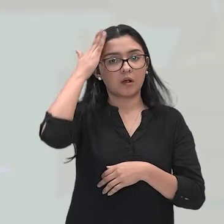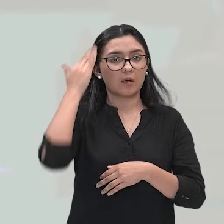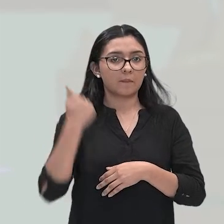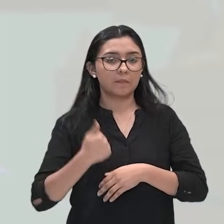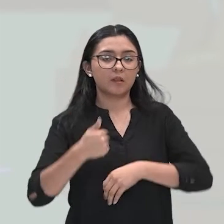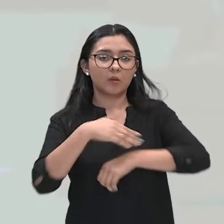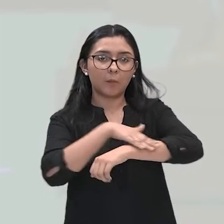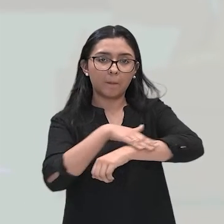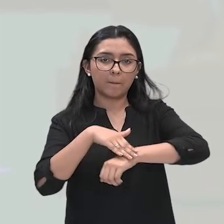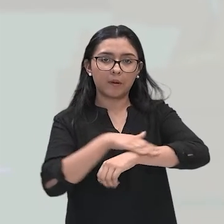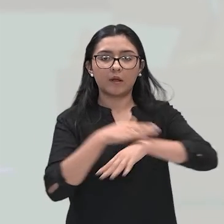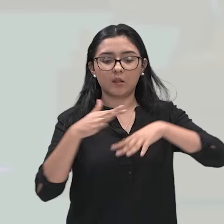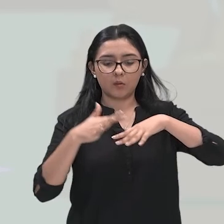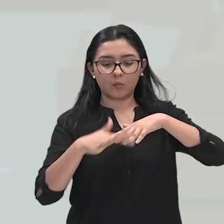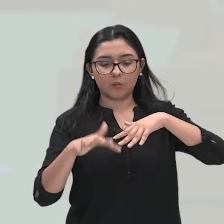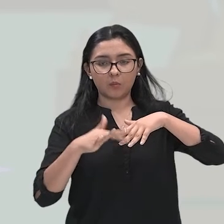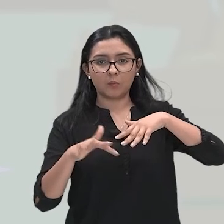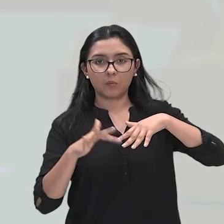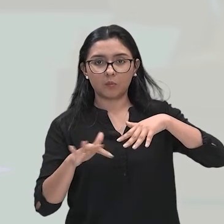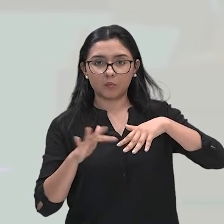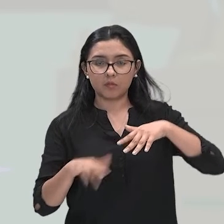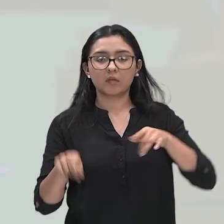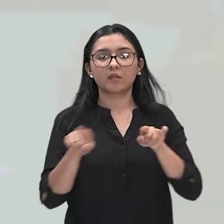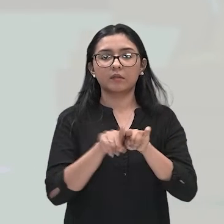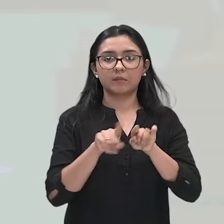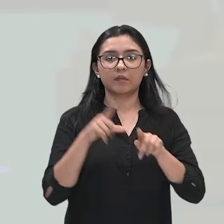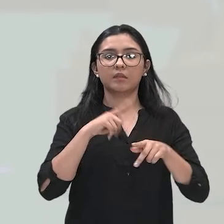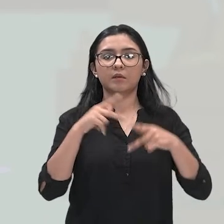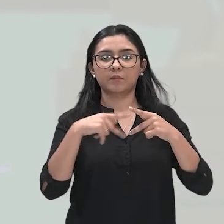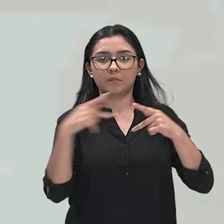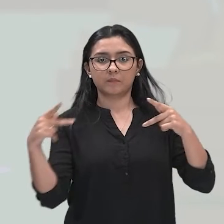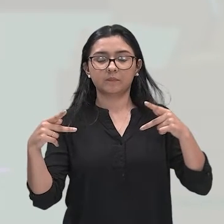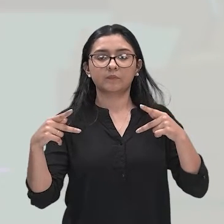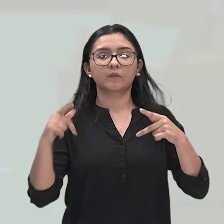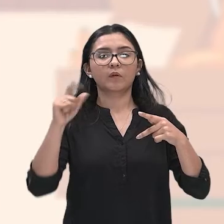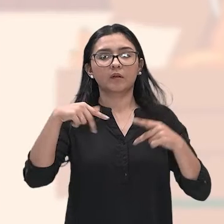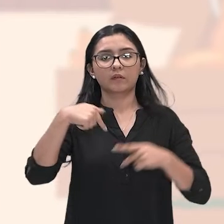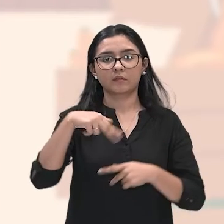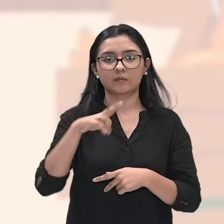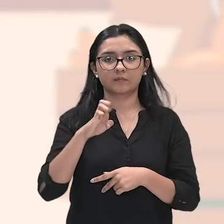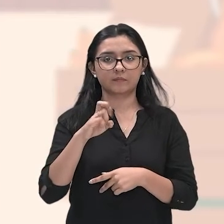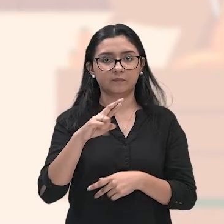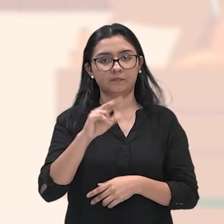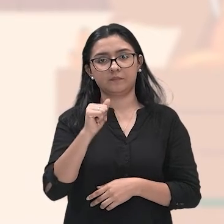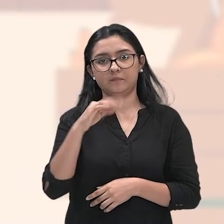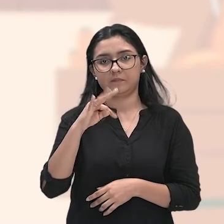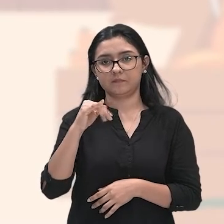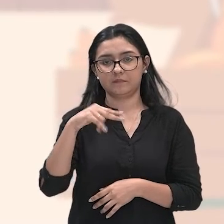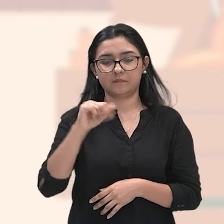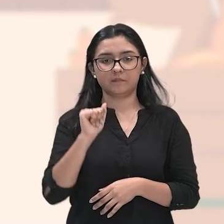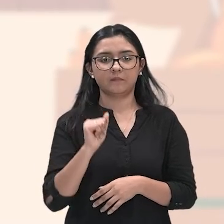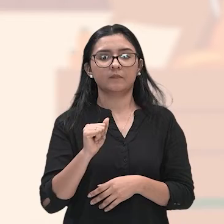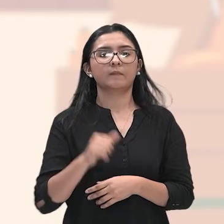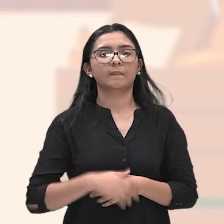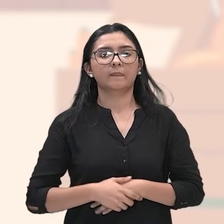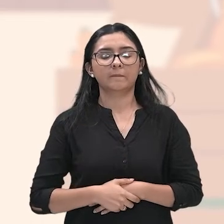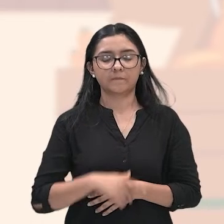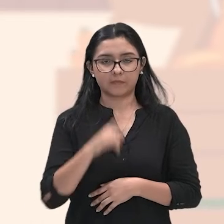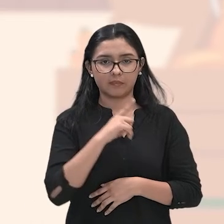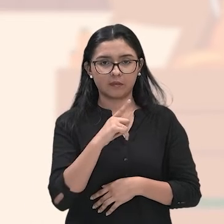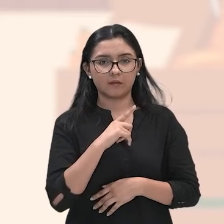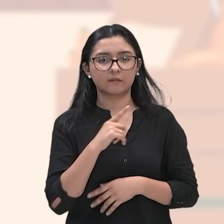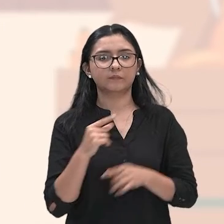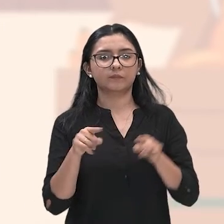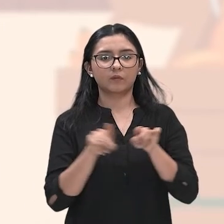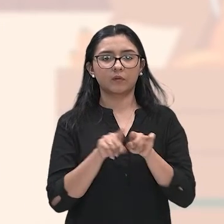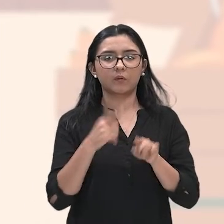e unha. Nós temos aí uma proteína chamada de queratina. Será que tem outra função? Tem sim.